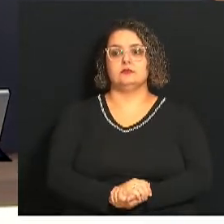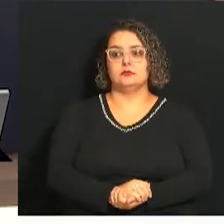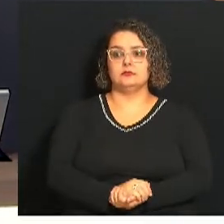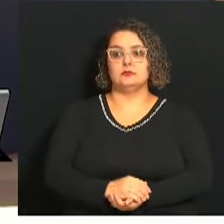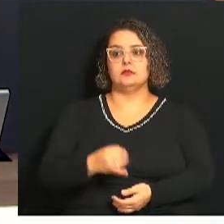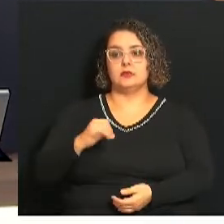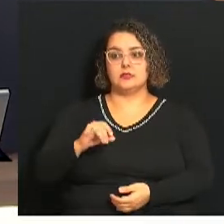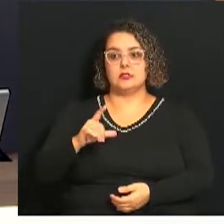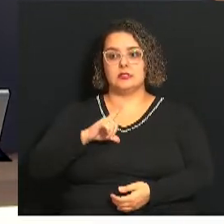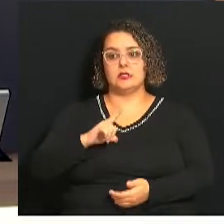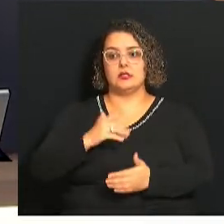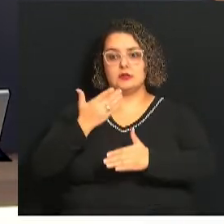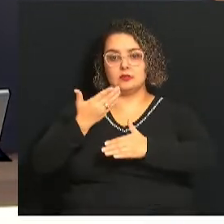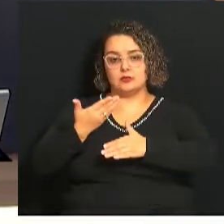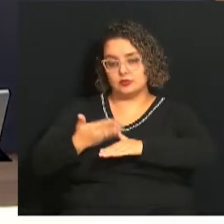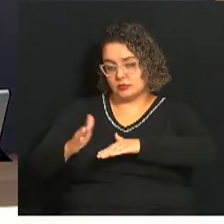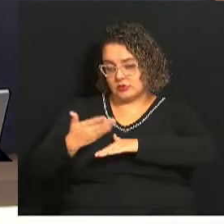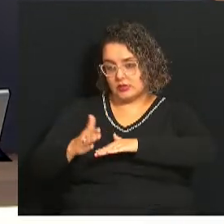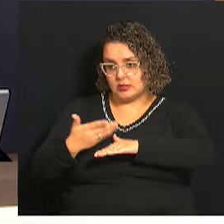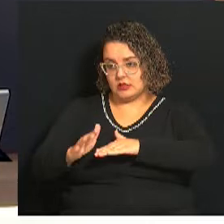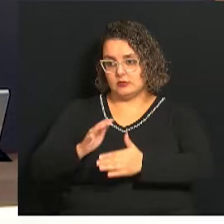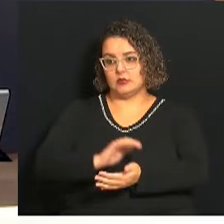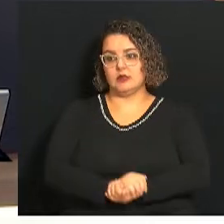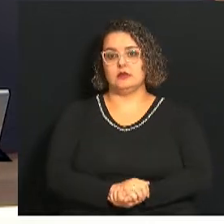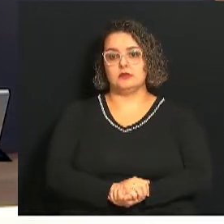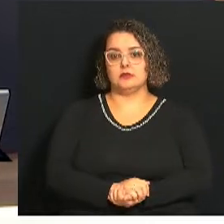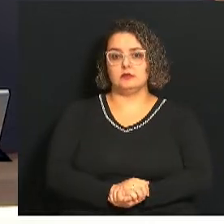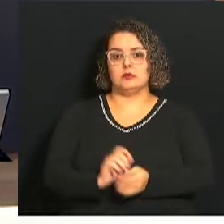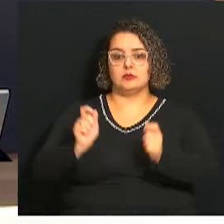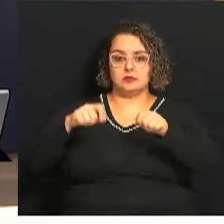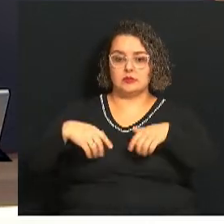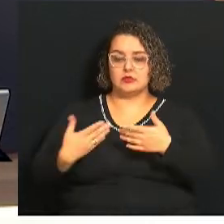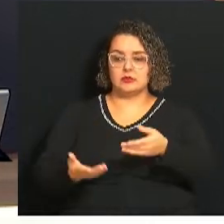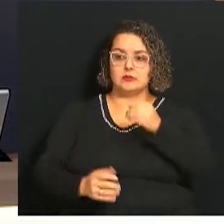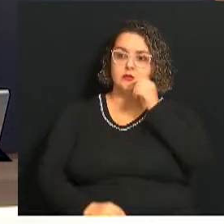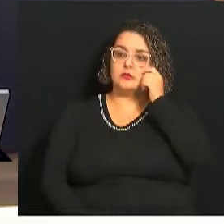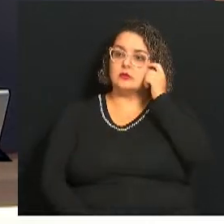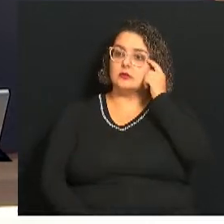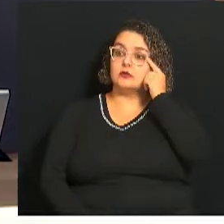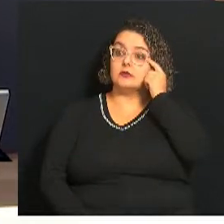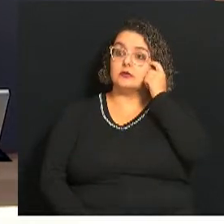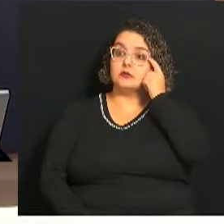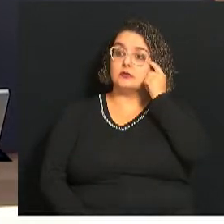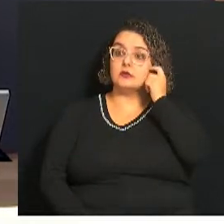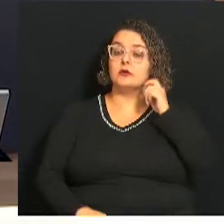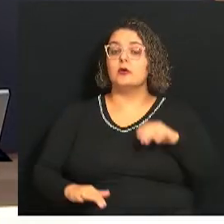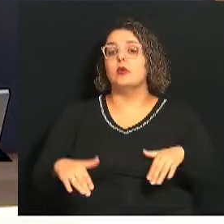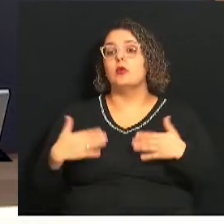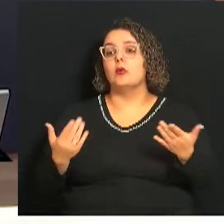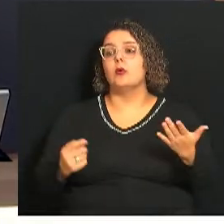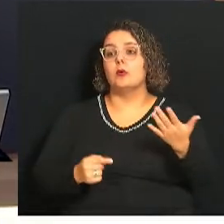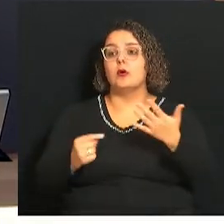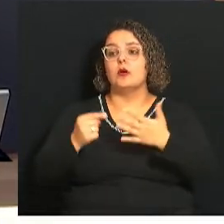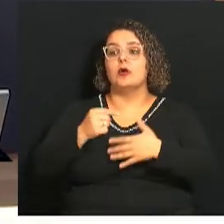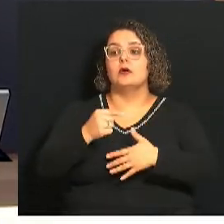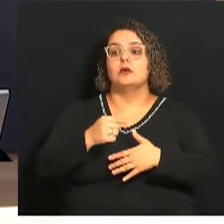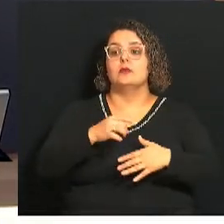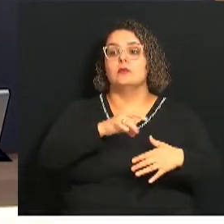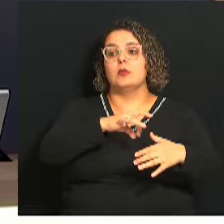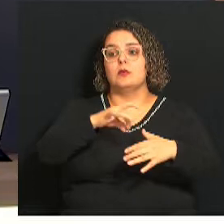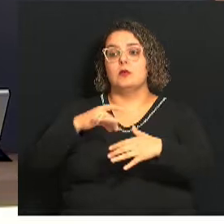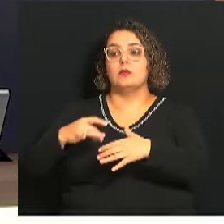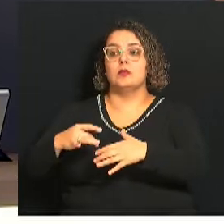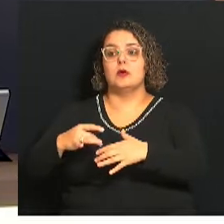treinamento, né, para os executantes? Quais espécies são cultivadas no viveiro